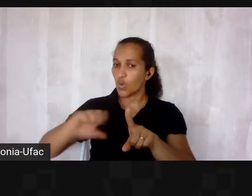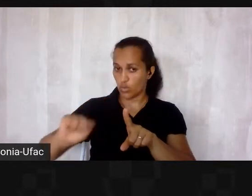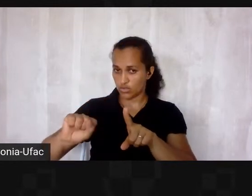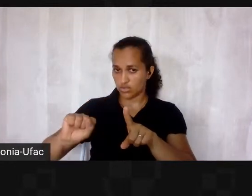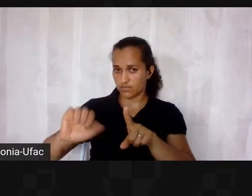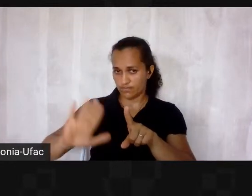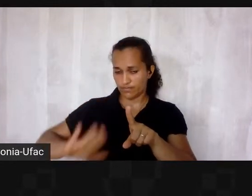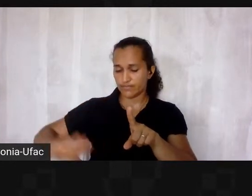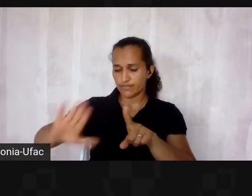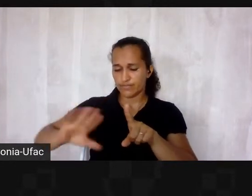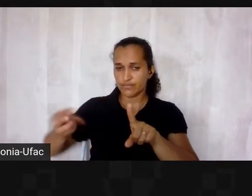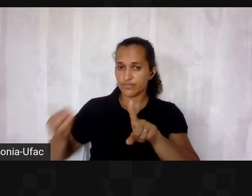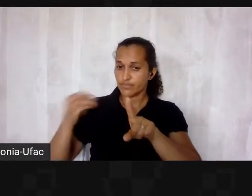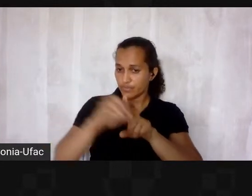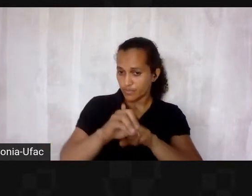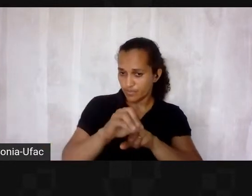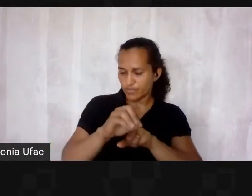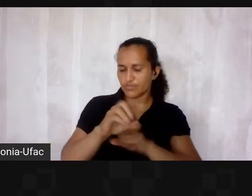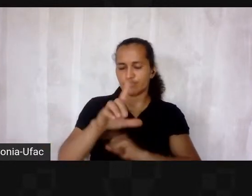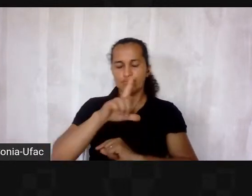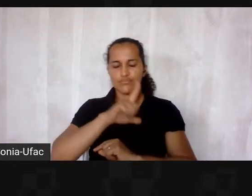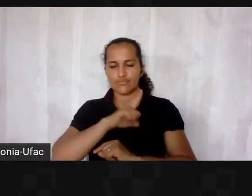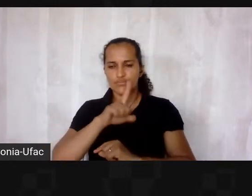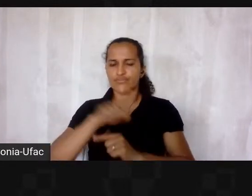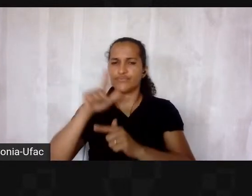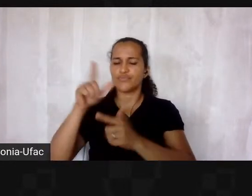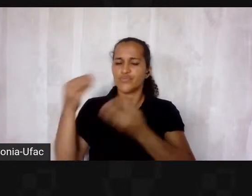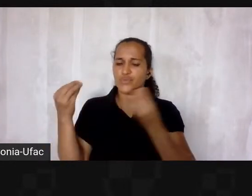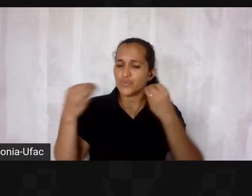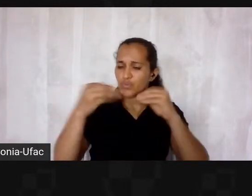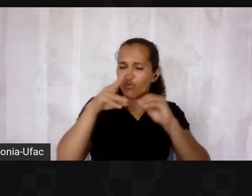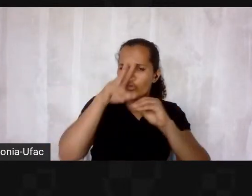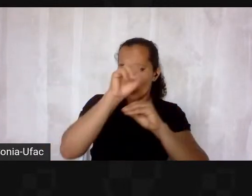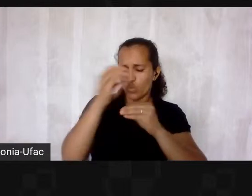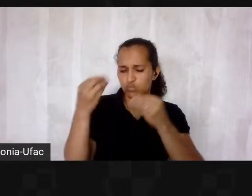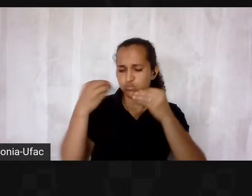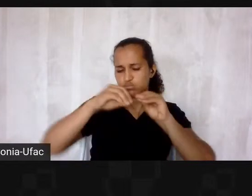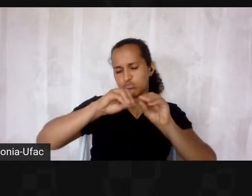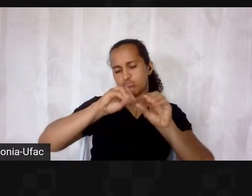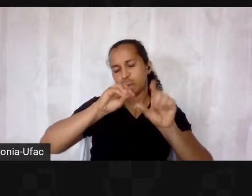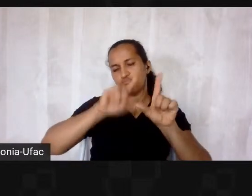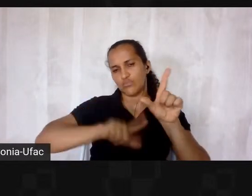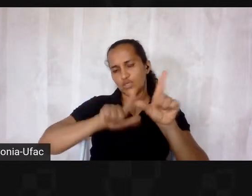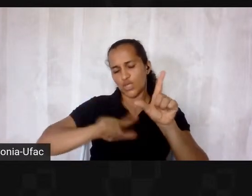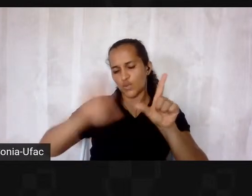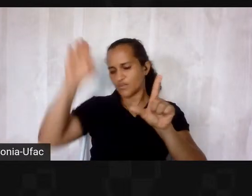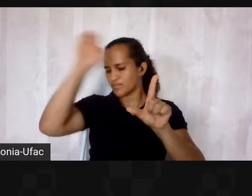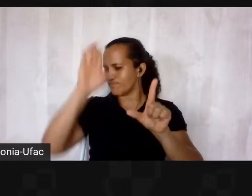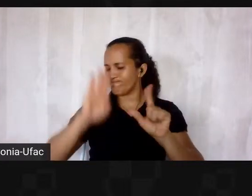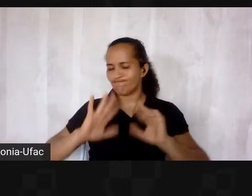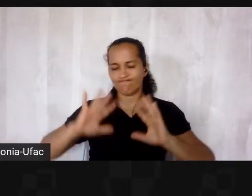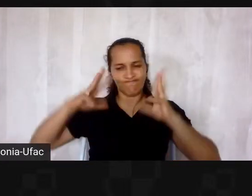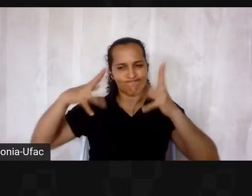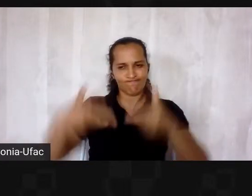nessa época, impactando muito grande, muito fortemente, o curso de letras no Brasil, de forma geral.